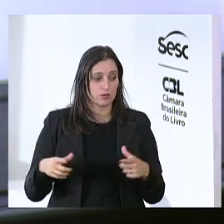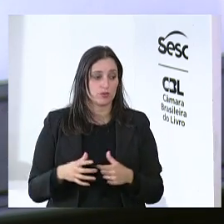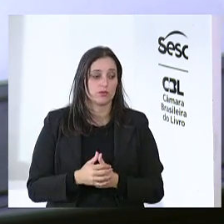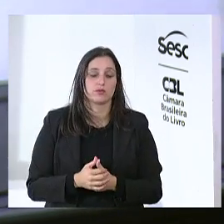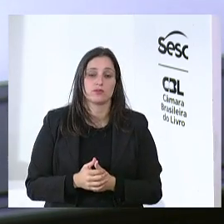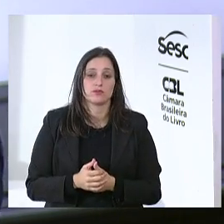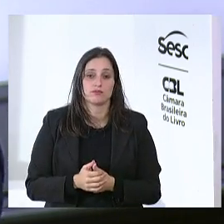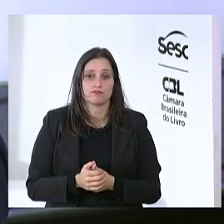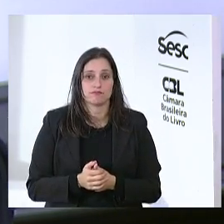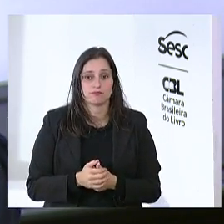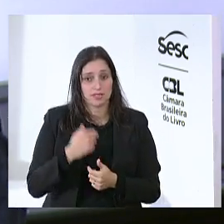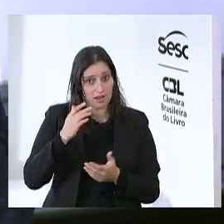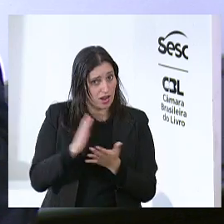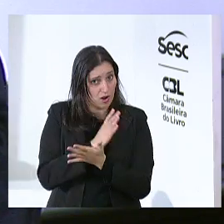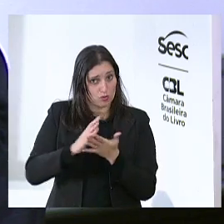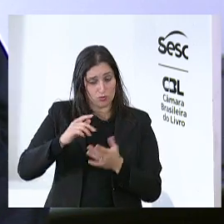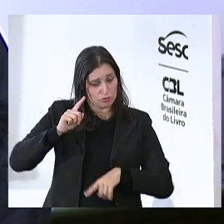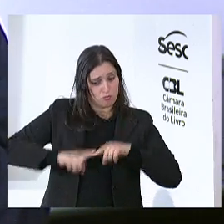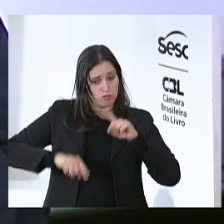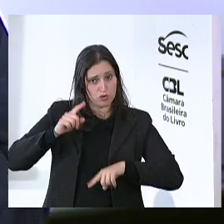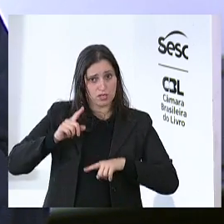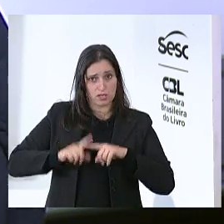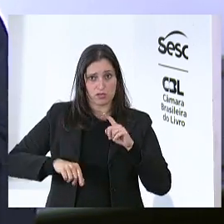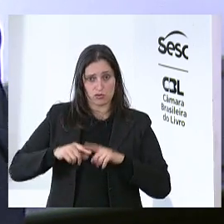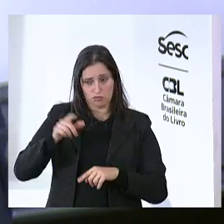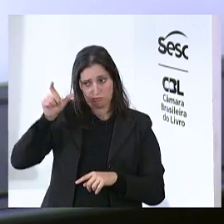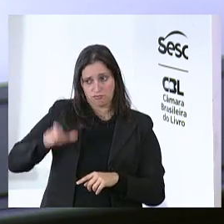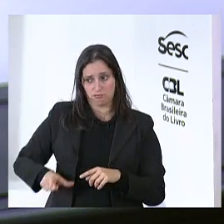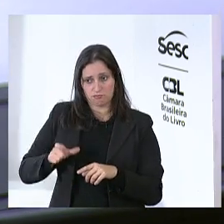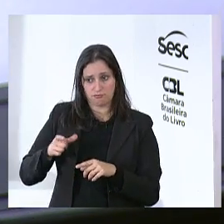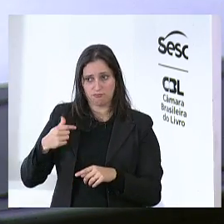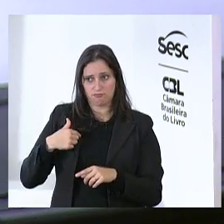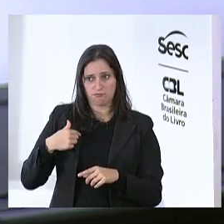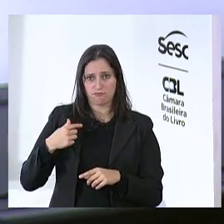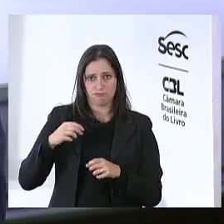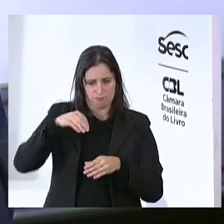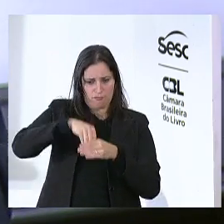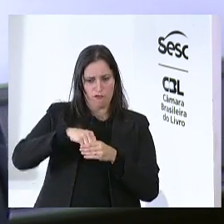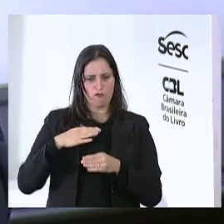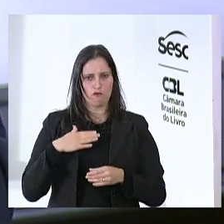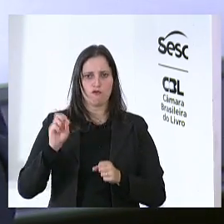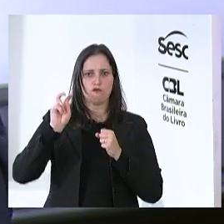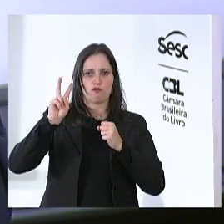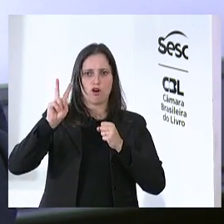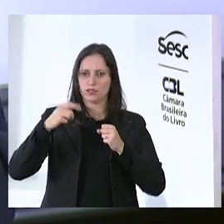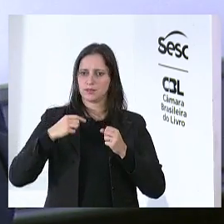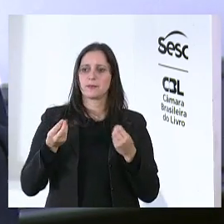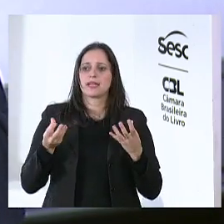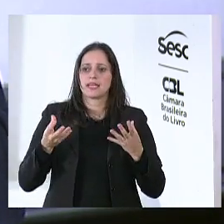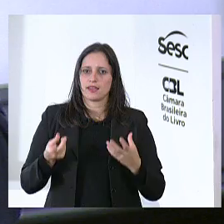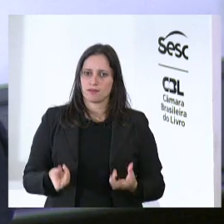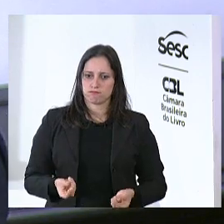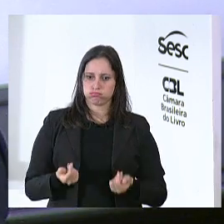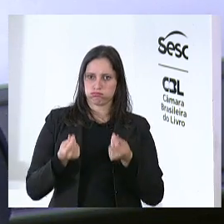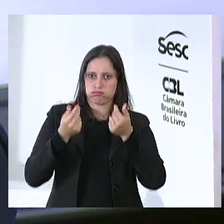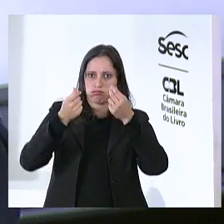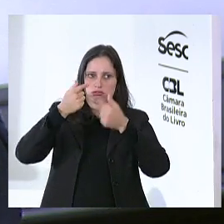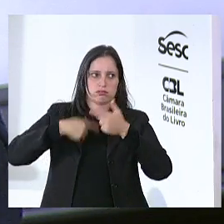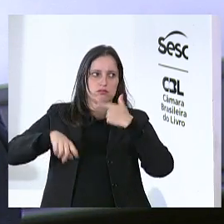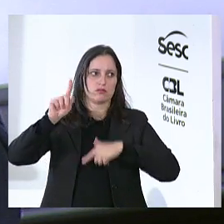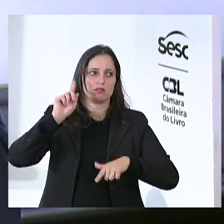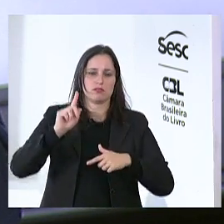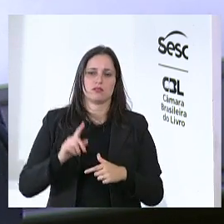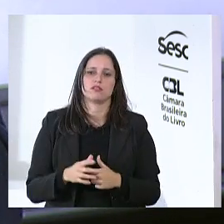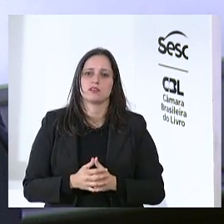enriquecer. Tem também muito disso no Brasil. E nós não temos mecanismos para pegar esse pessoal. Aliás, a